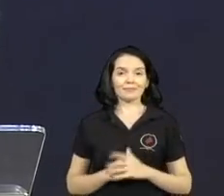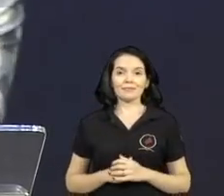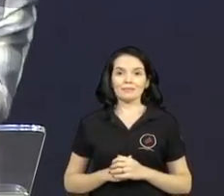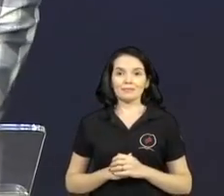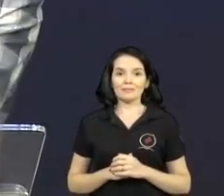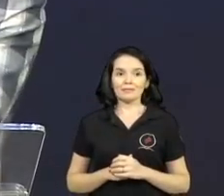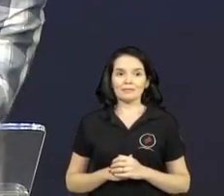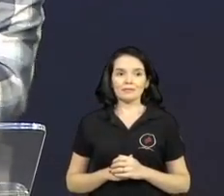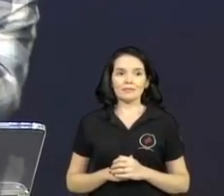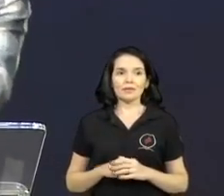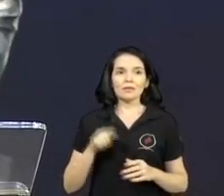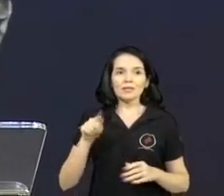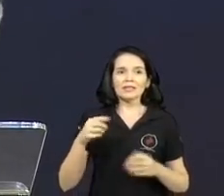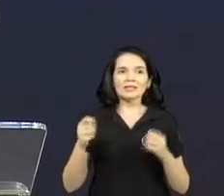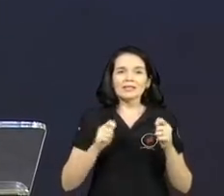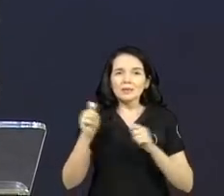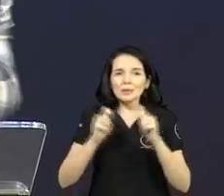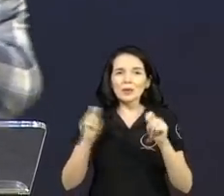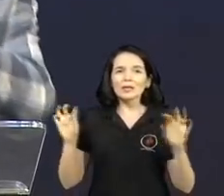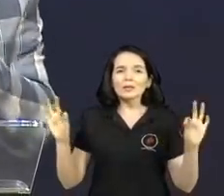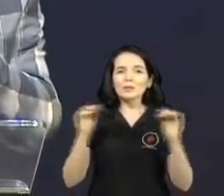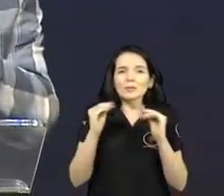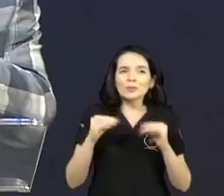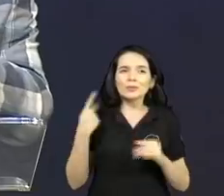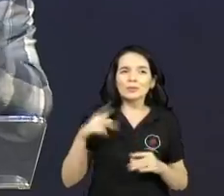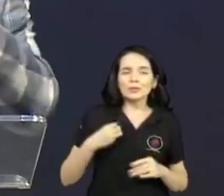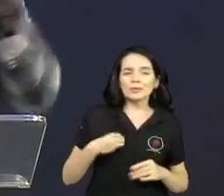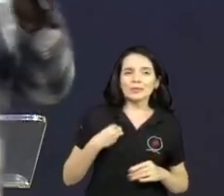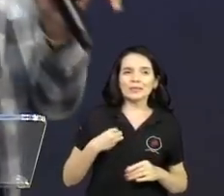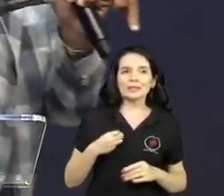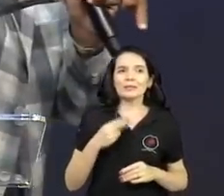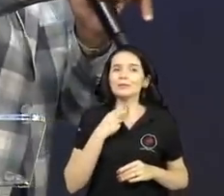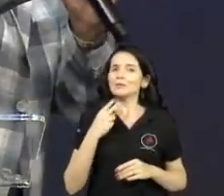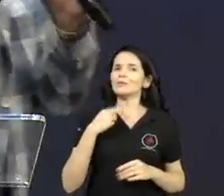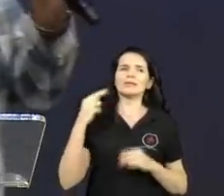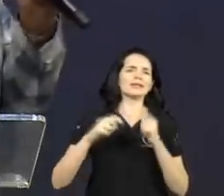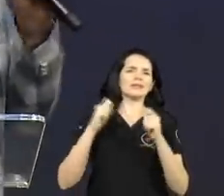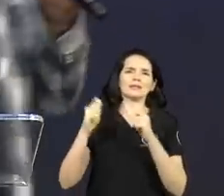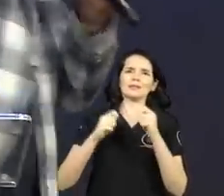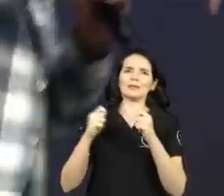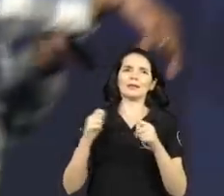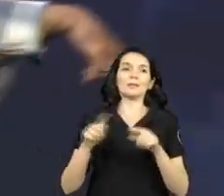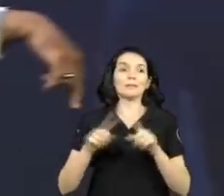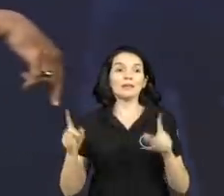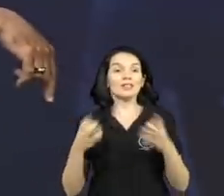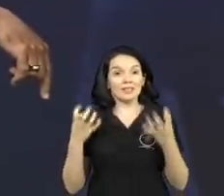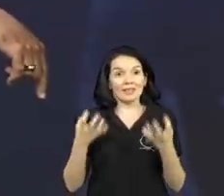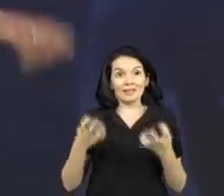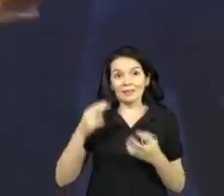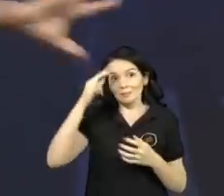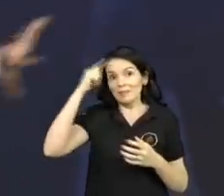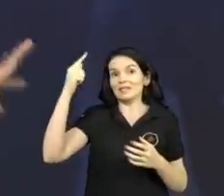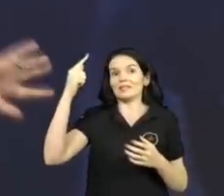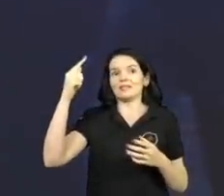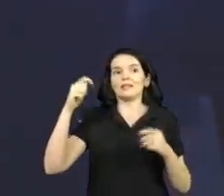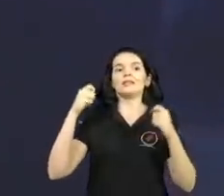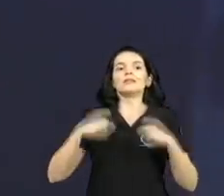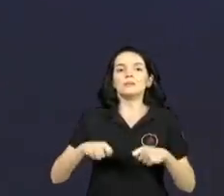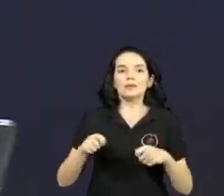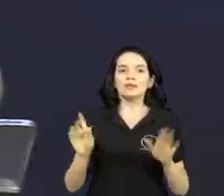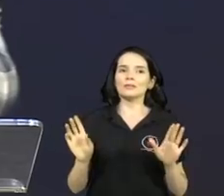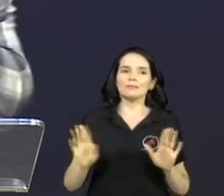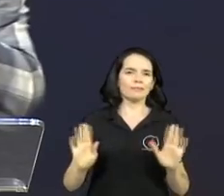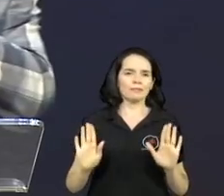Você quer controlar tudo da tua vida que você não pode controlar, mas você quer controlar e pensa que pode controlar. Ei,